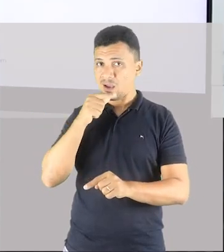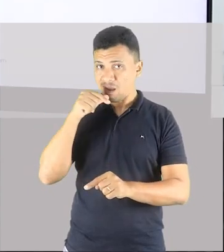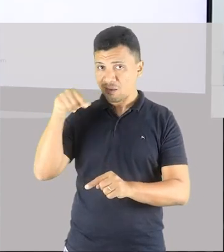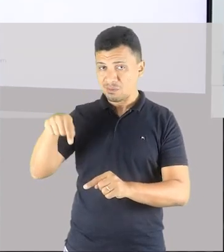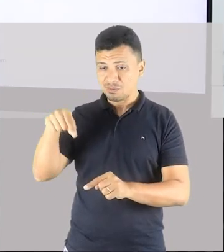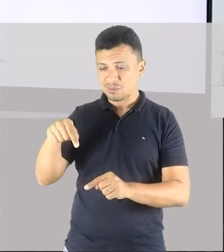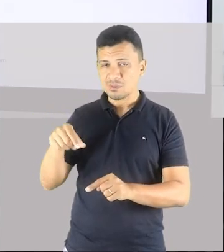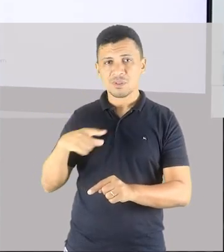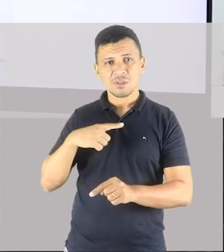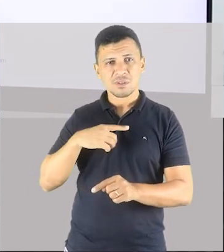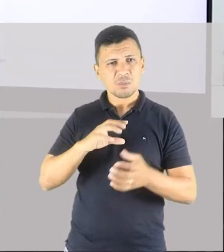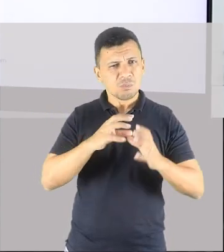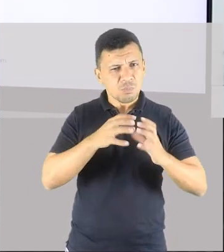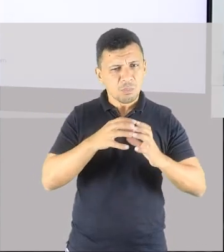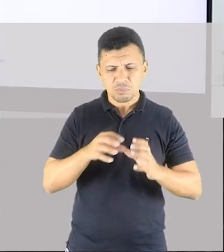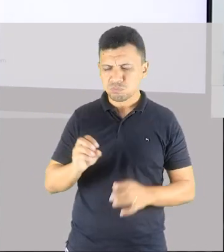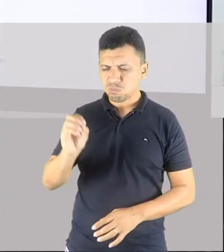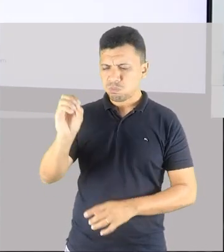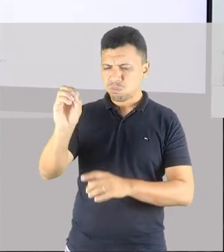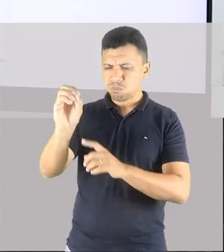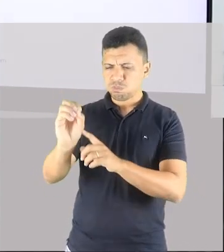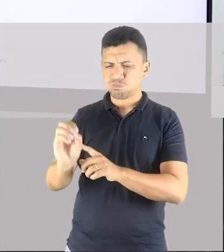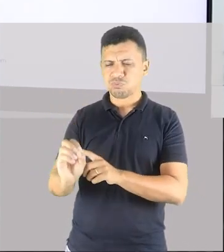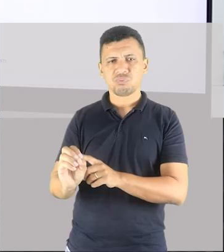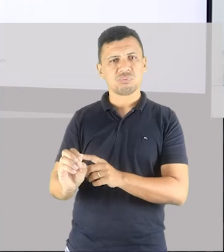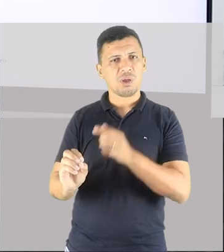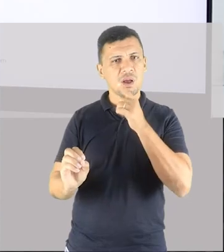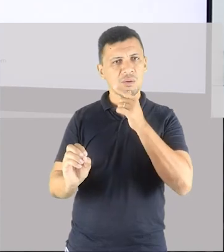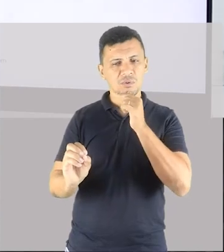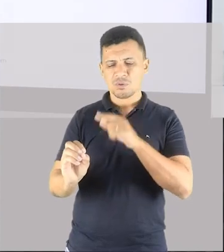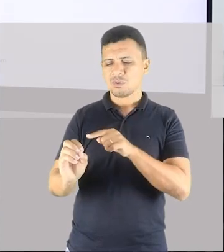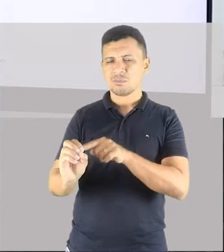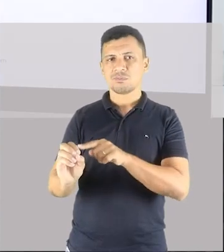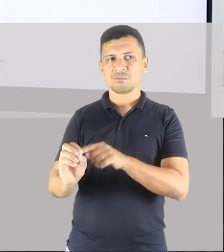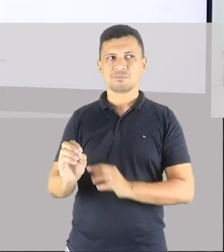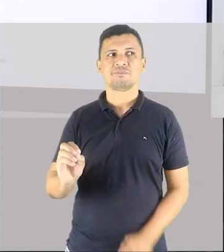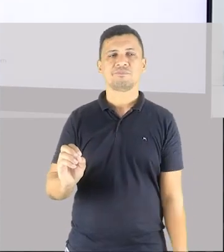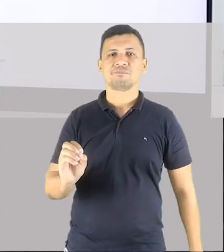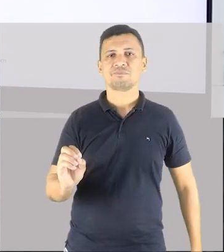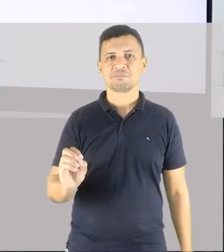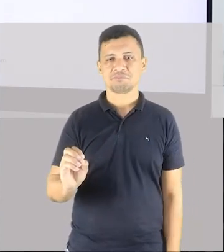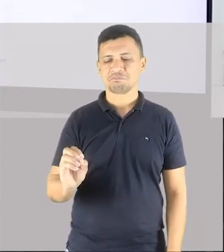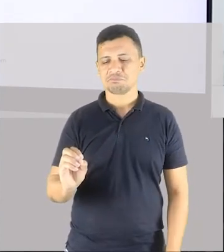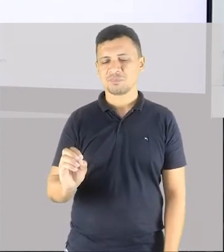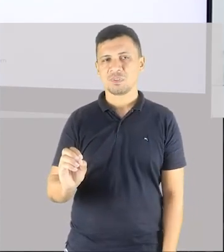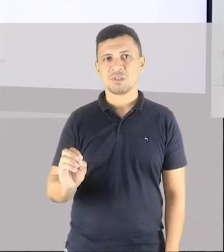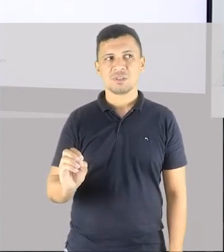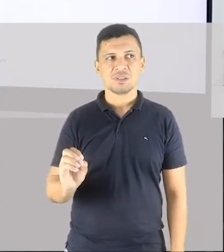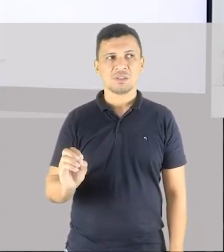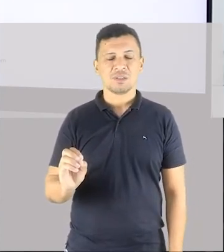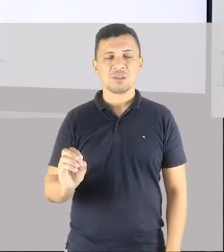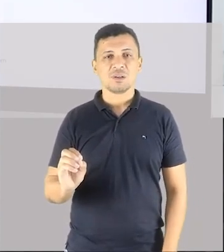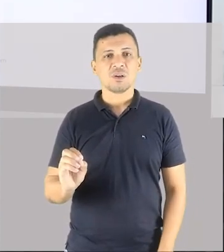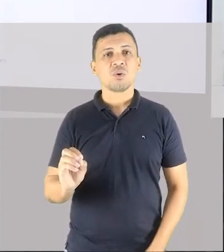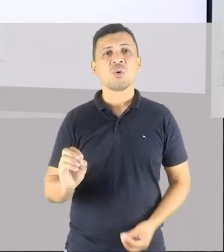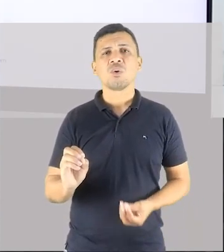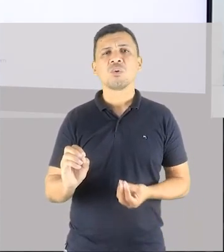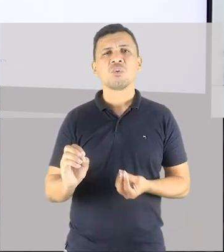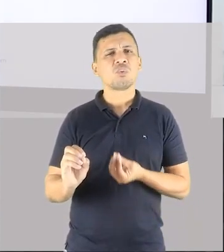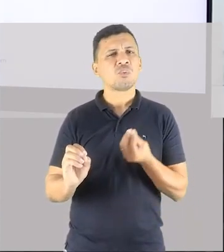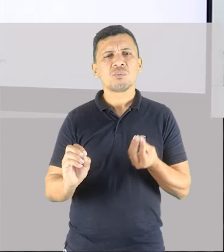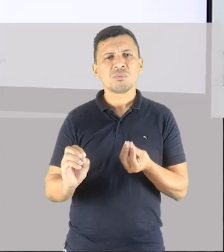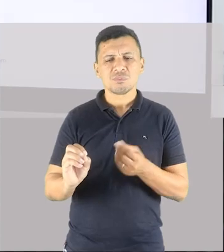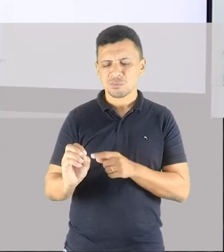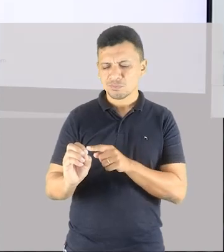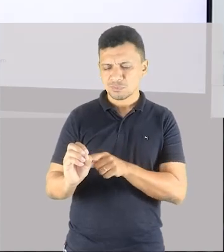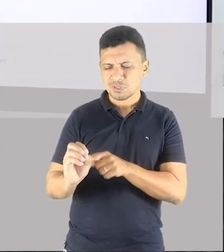que está mergulhada nesse líquido, no fluido. Tá? Então, ó, quando isso acontecer, quando tiver um